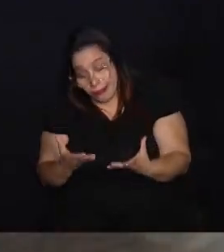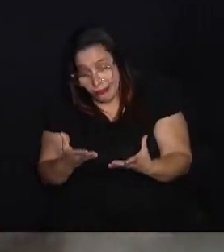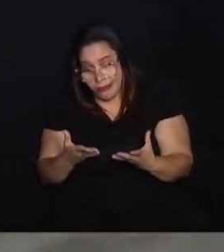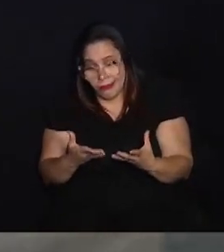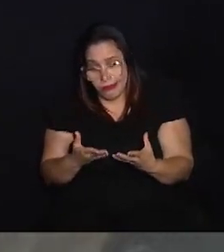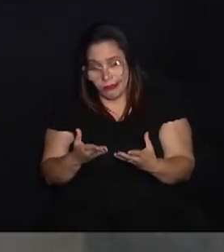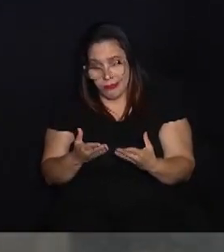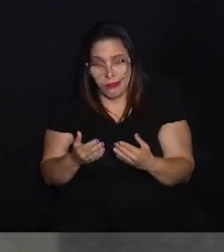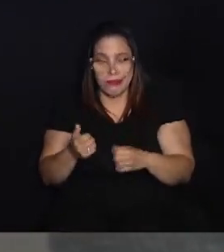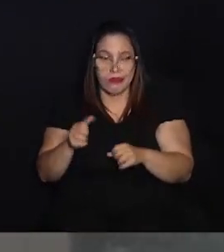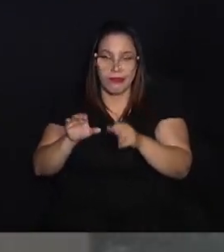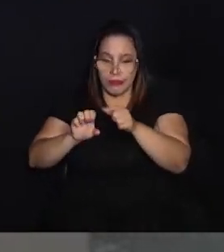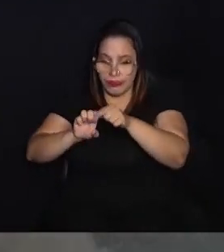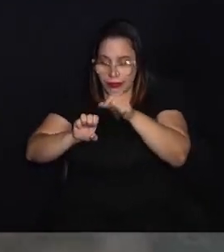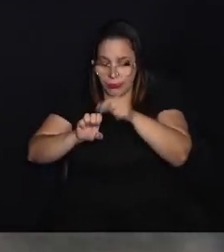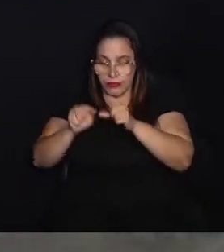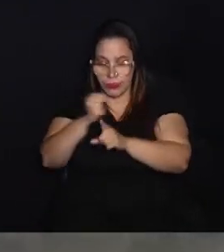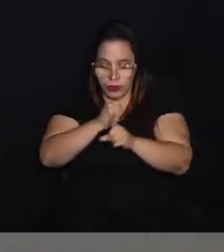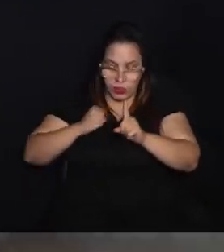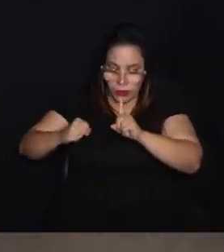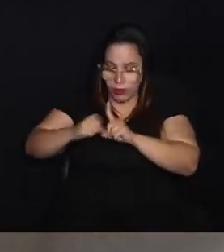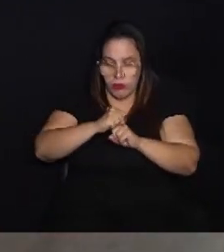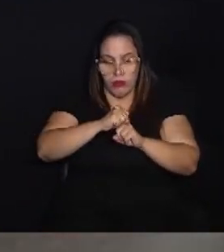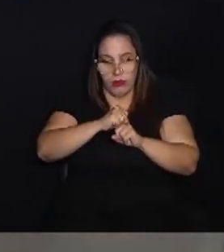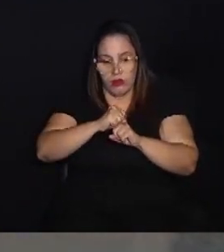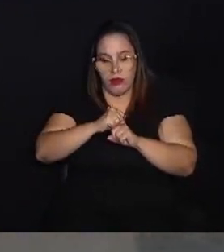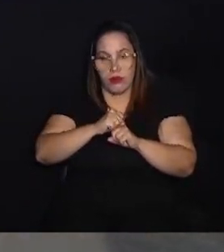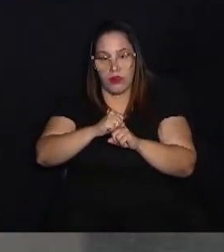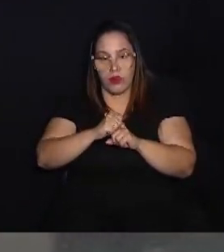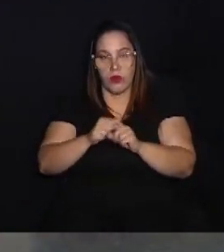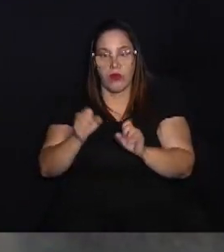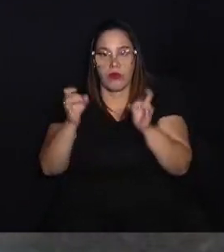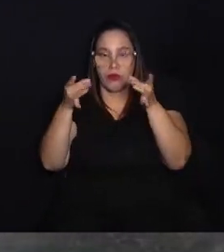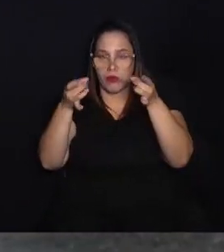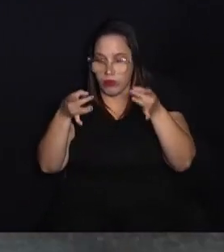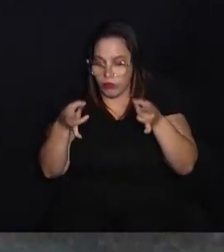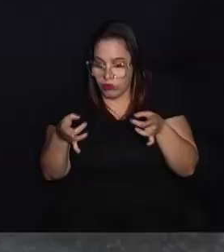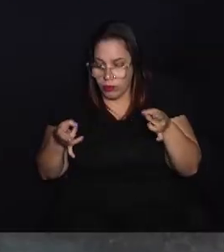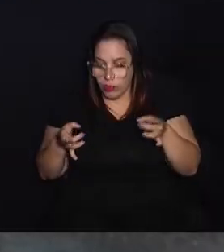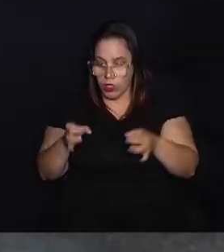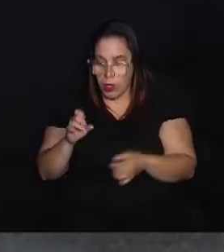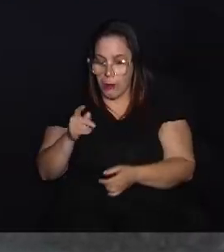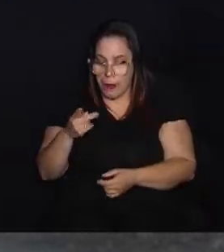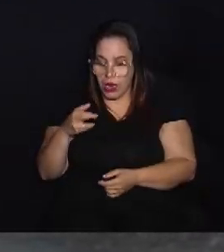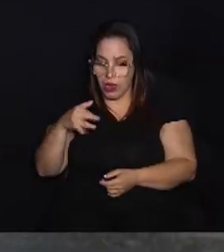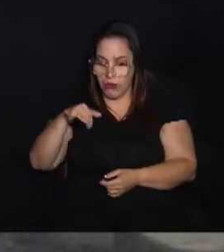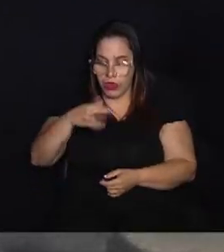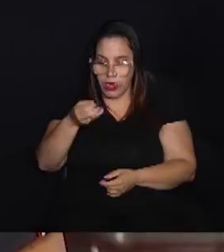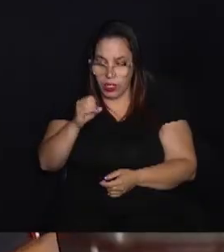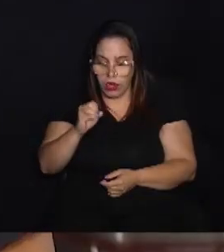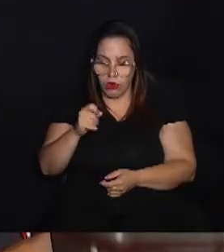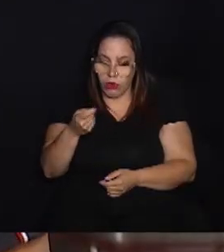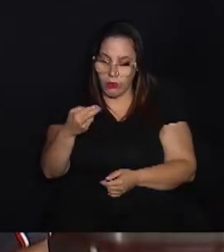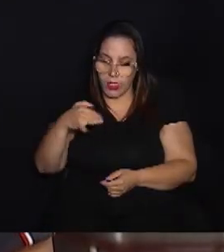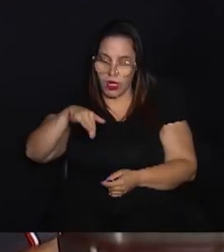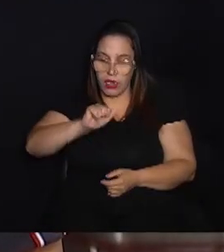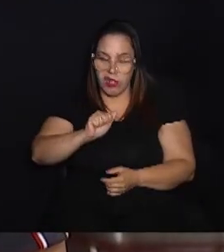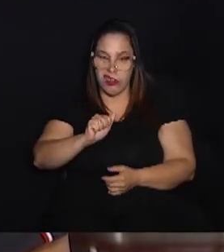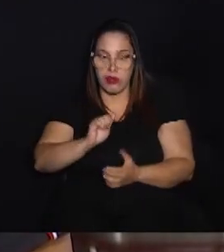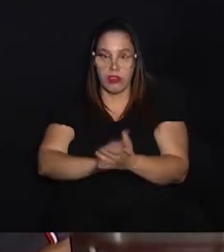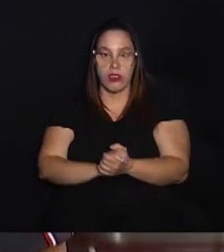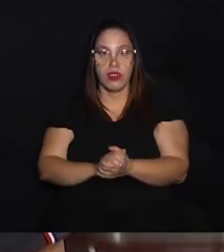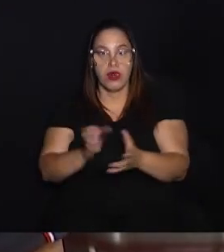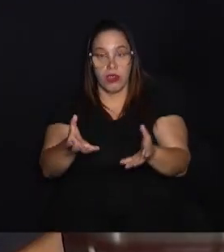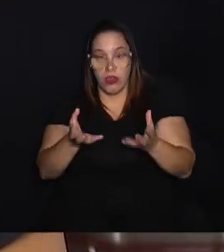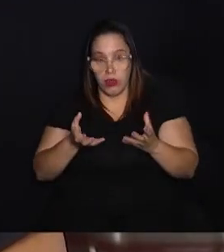para o empreendedorismo social por meio de formação especializada em panificação e confeitaria. Então a gente quis colocar